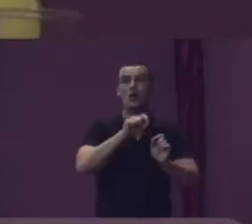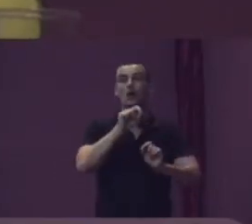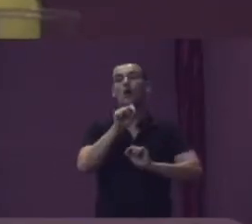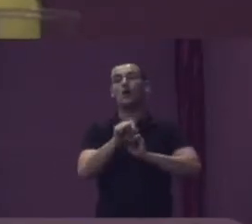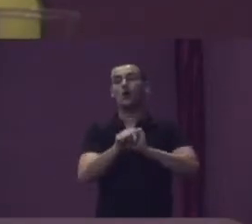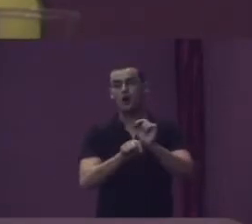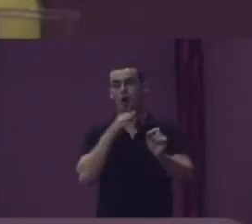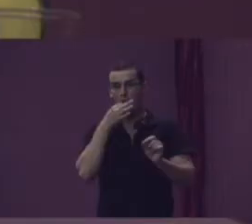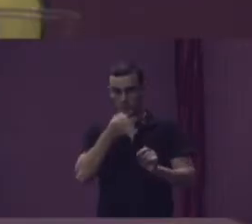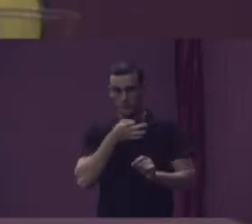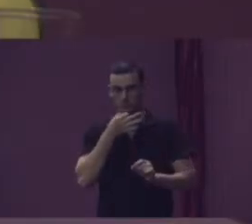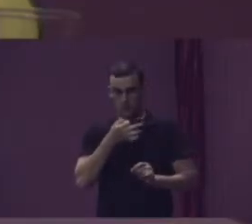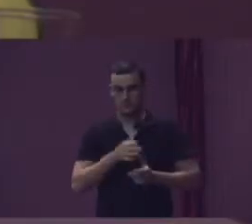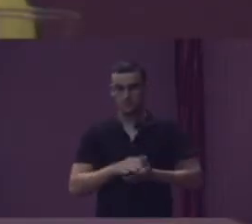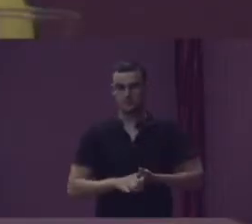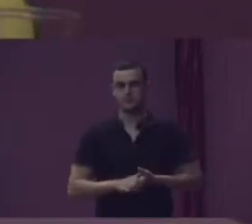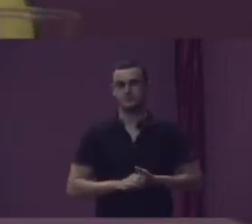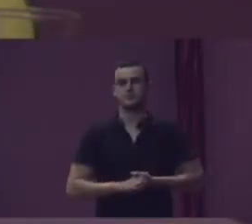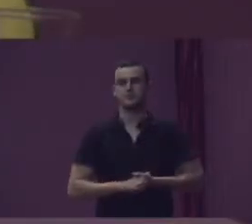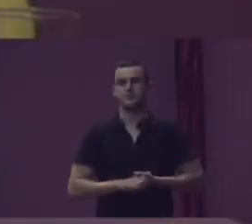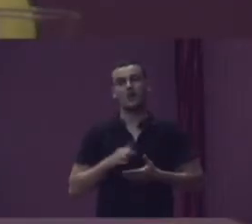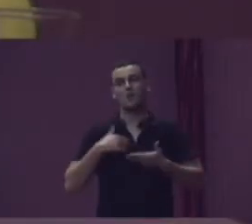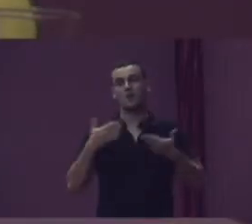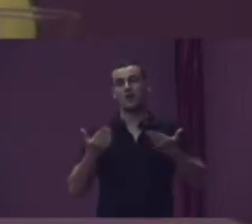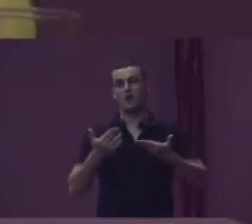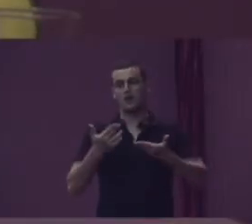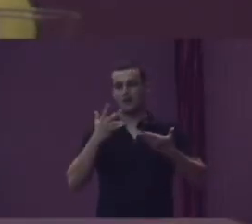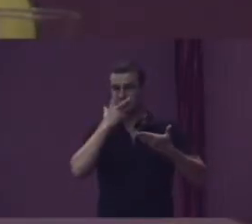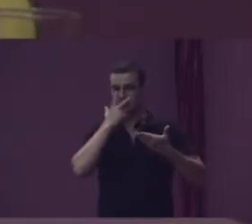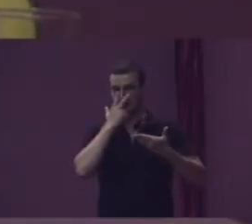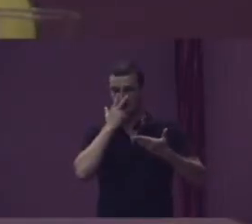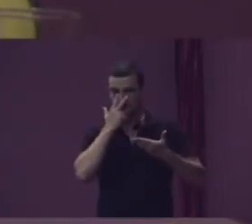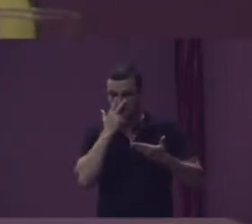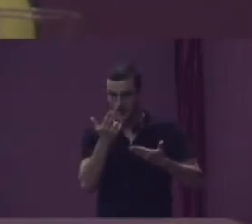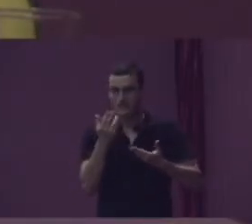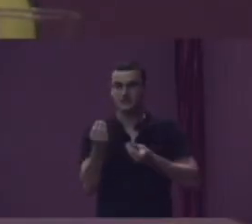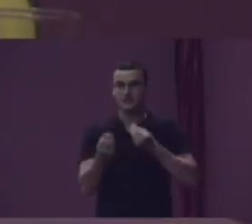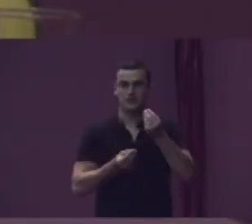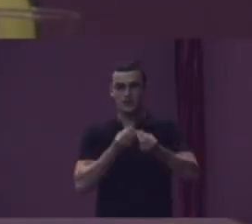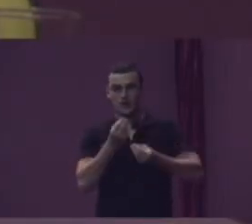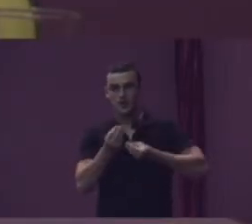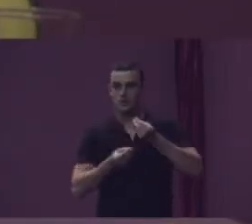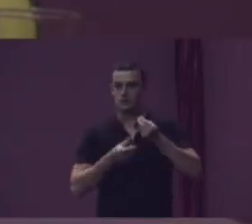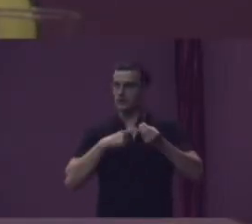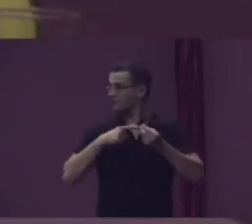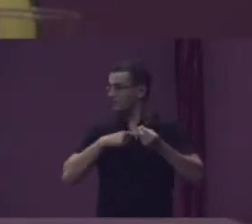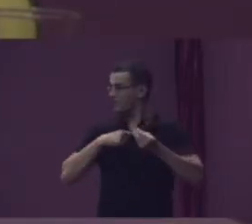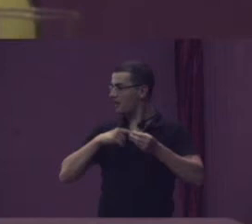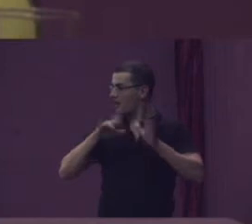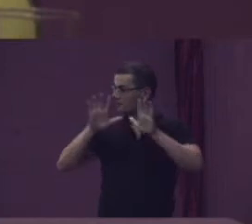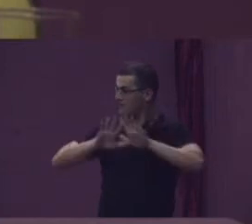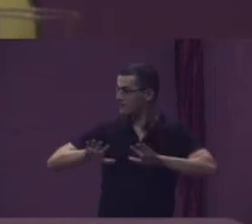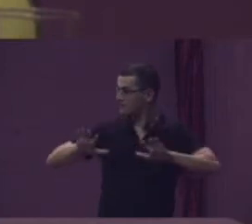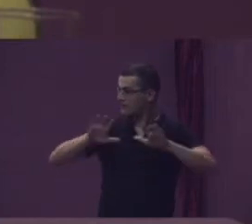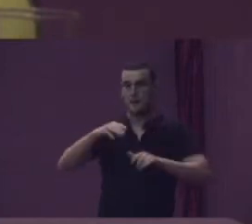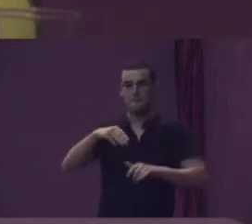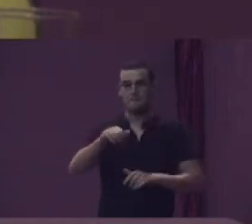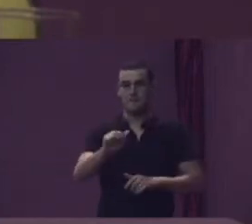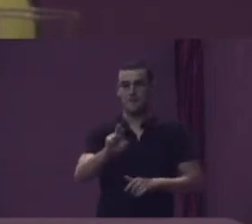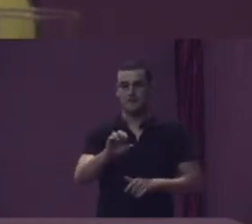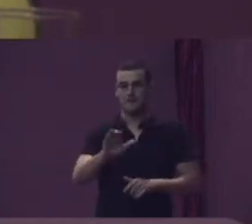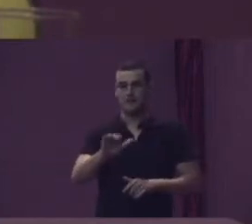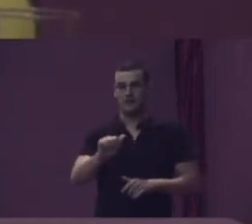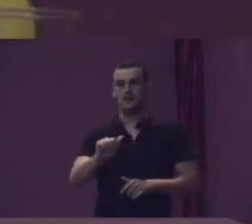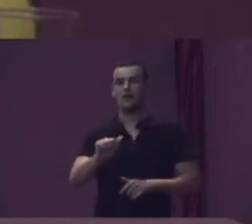Eu estou de uma forma privilegiada, porque ontem o panorama que a Maria do Carmo Leal e a